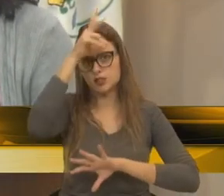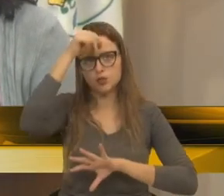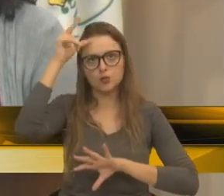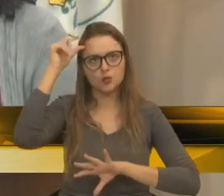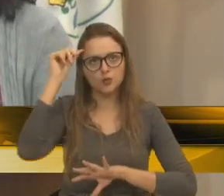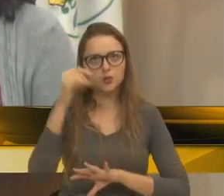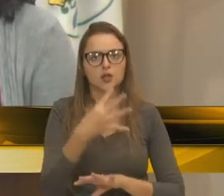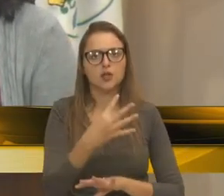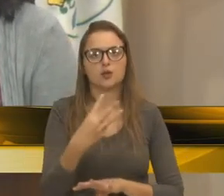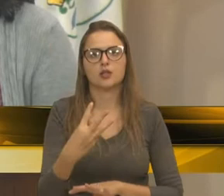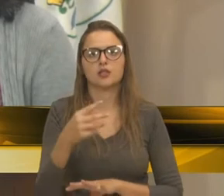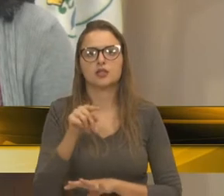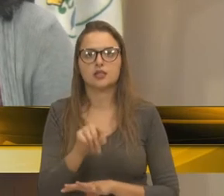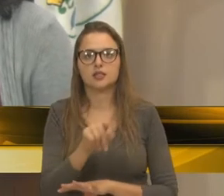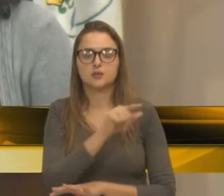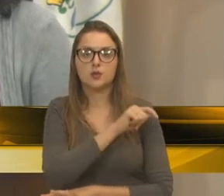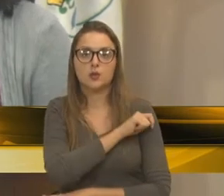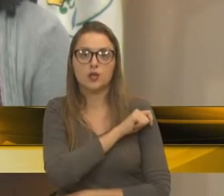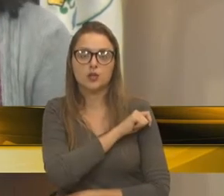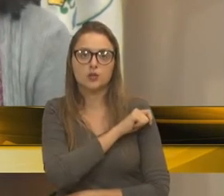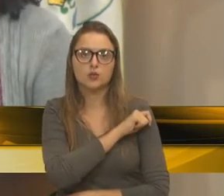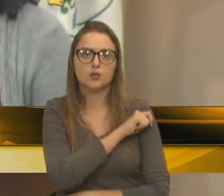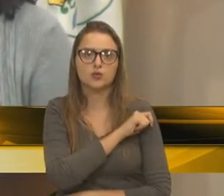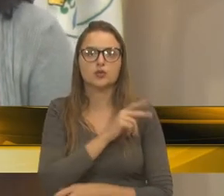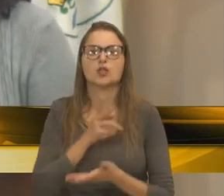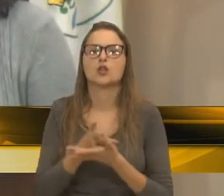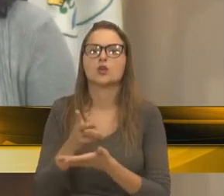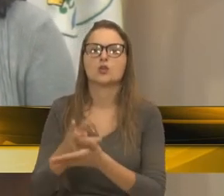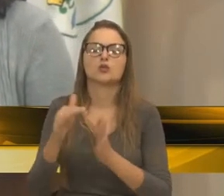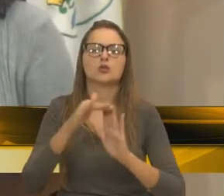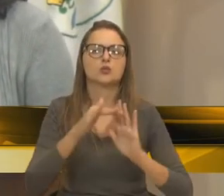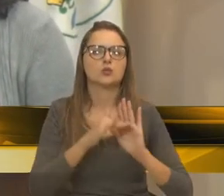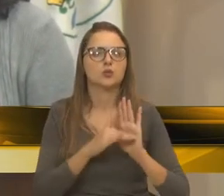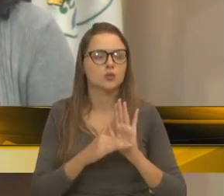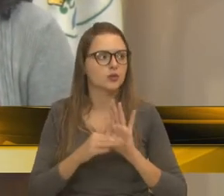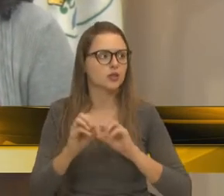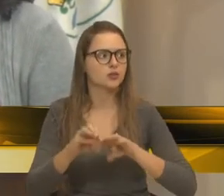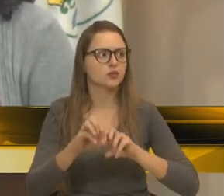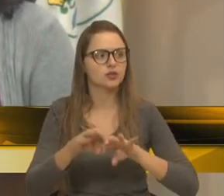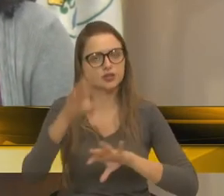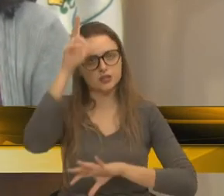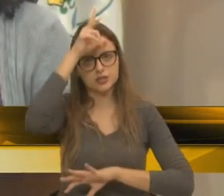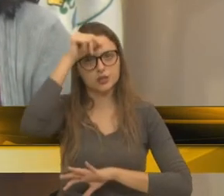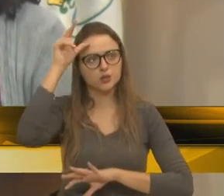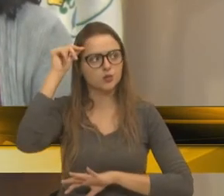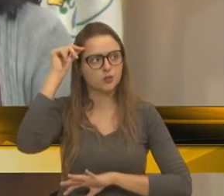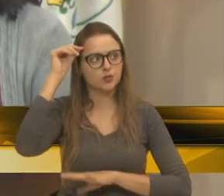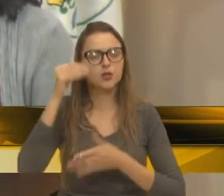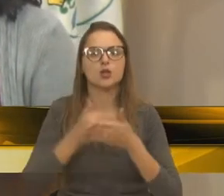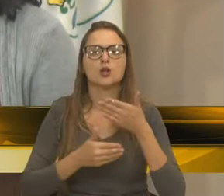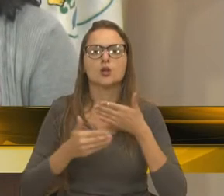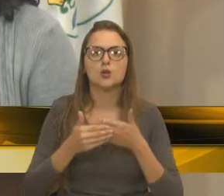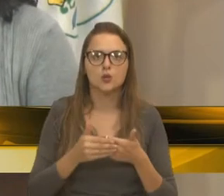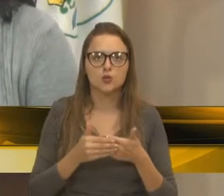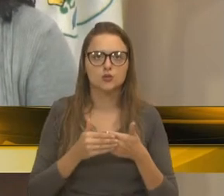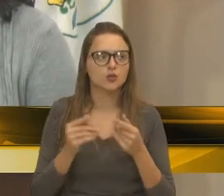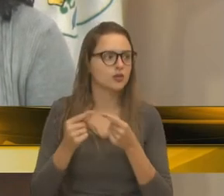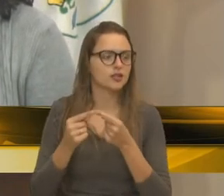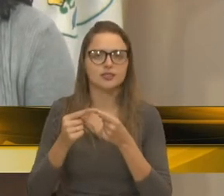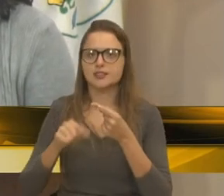43 mil estudantes, tal, seguem o Plano Municipal de Educação. Diante de todas as